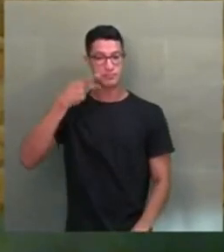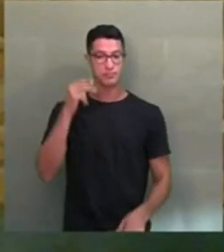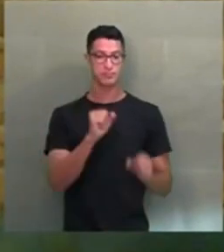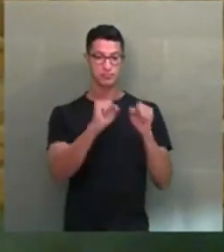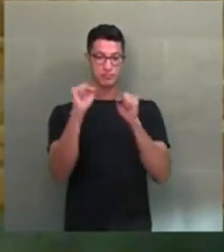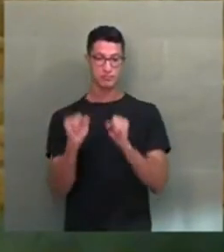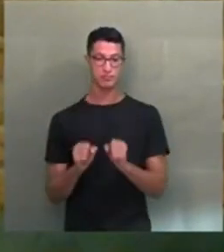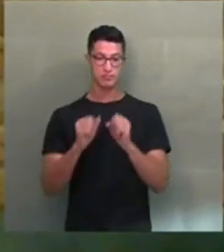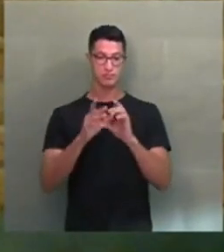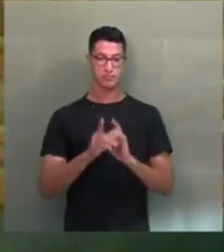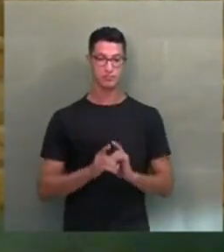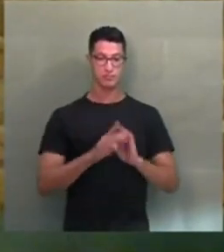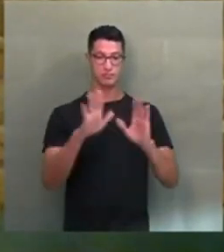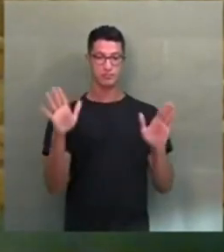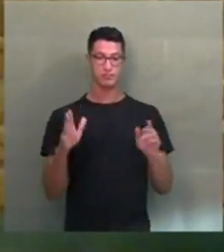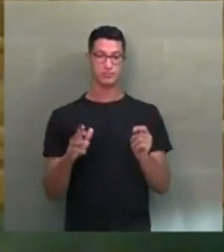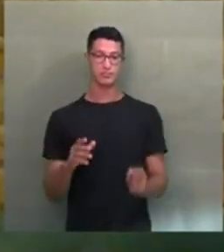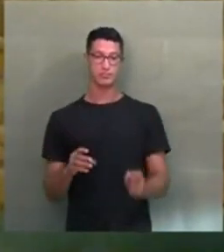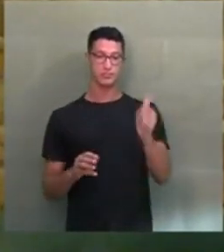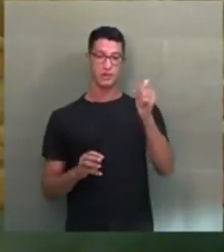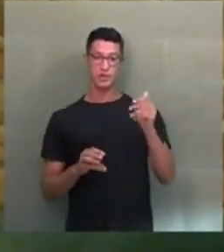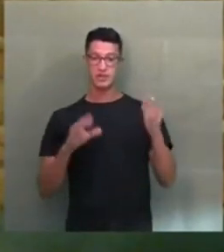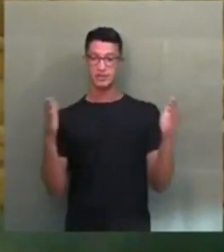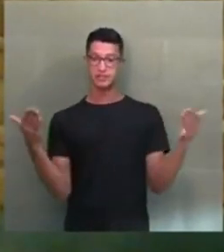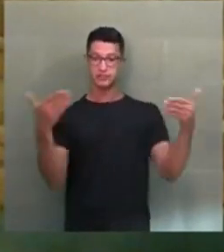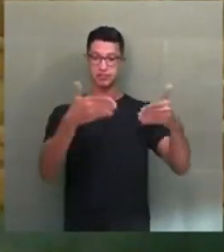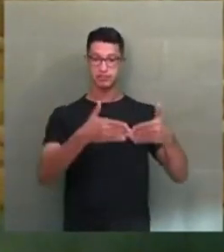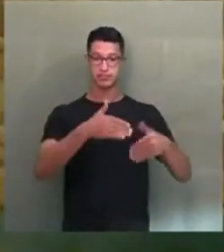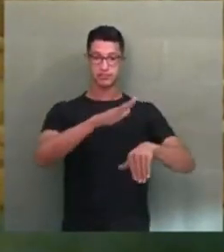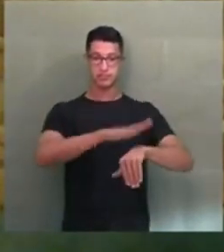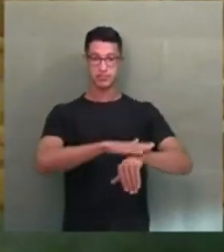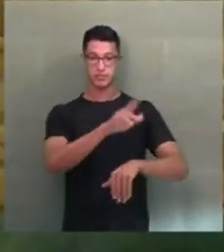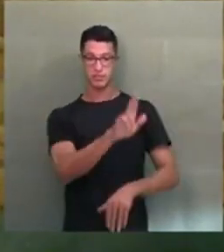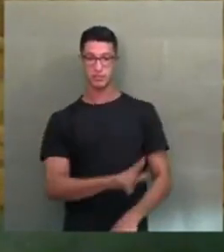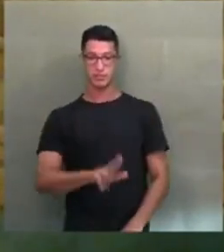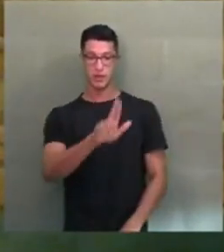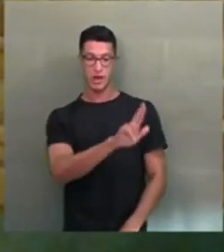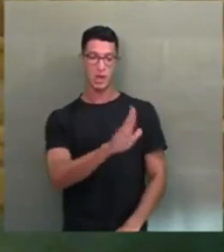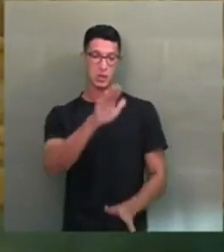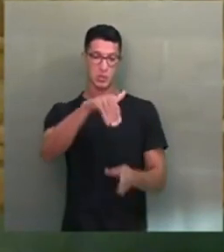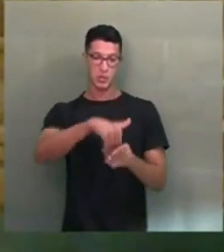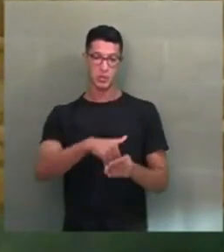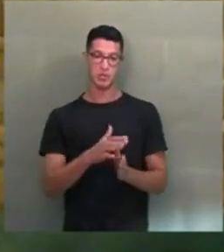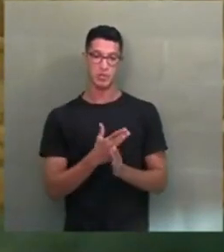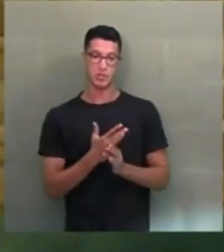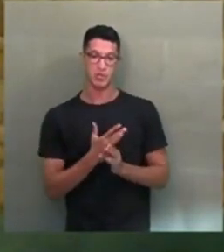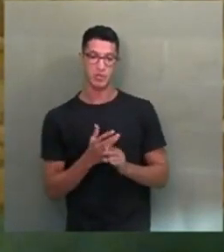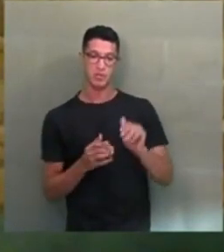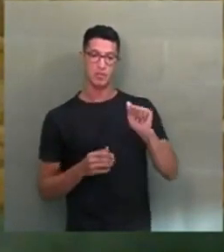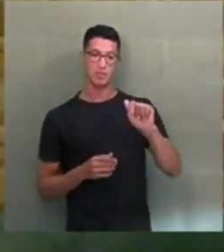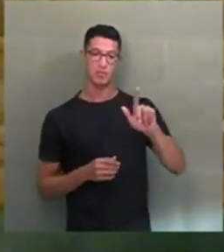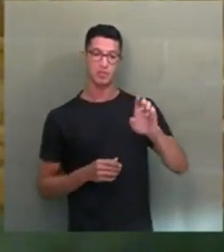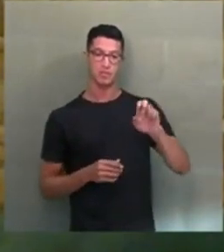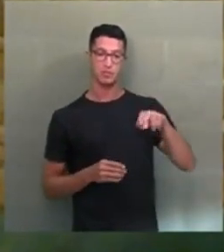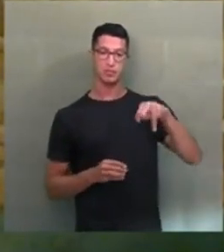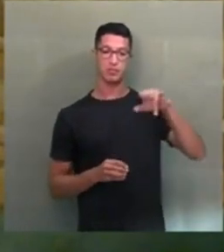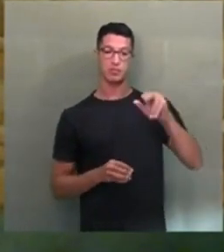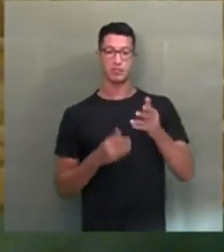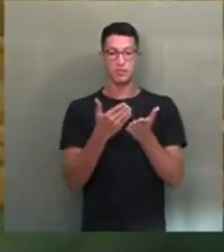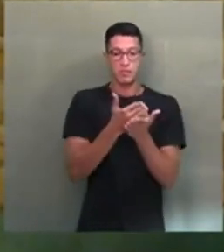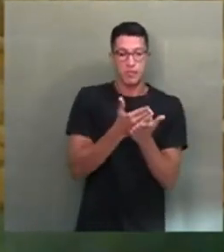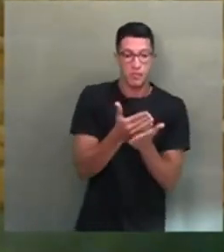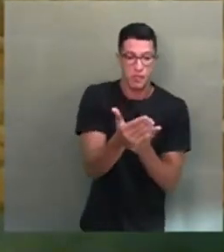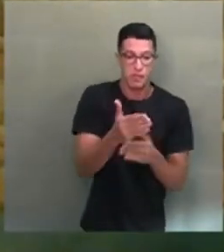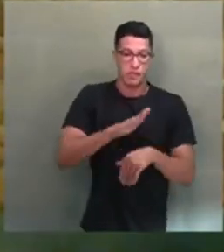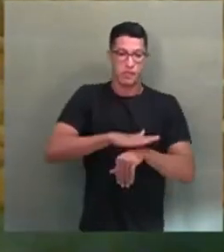pudesse estar disponível quase que imediatamente ao seu usuário e eleitor. A Agência Senado passou a